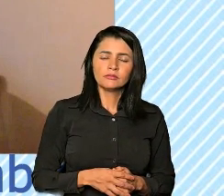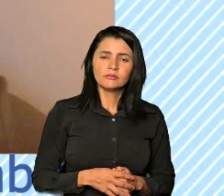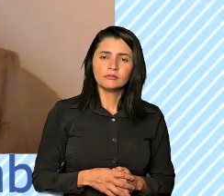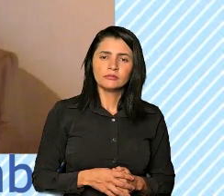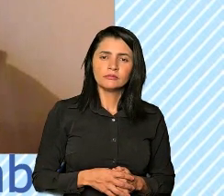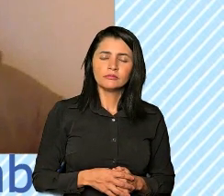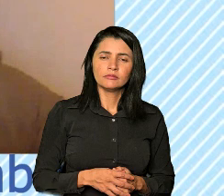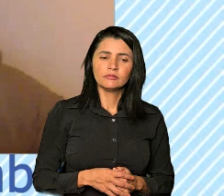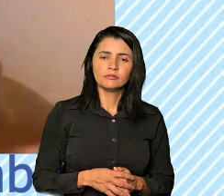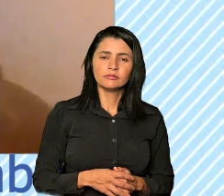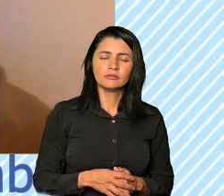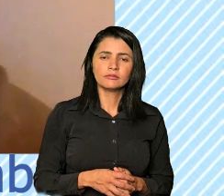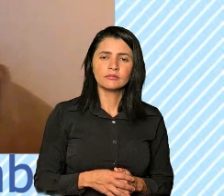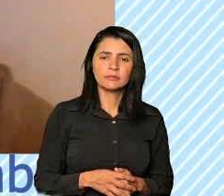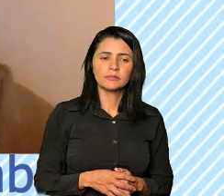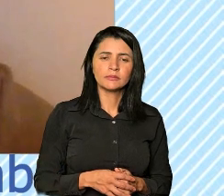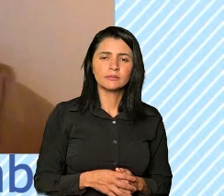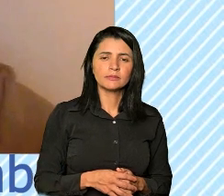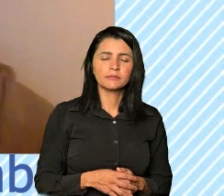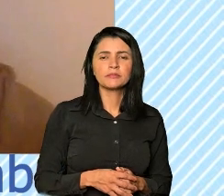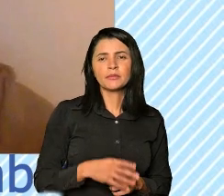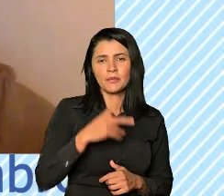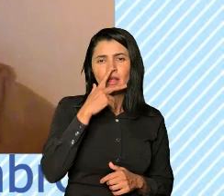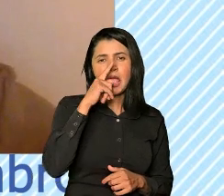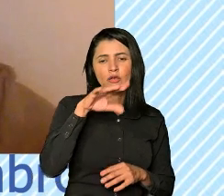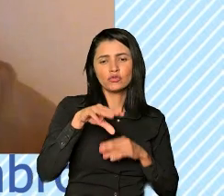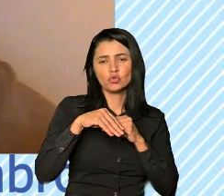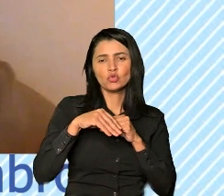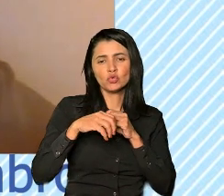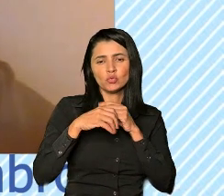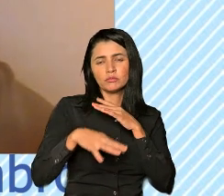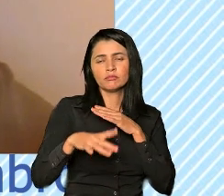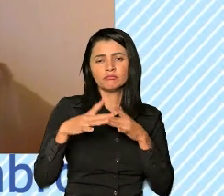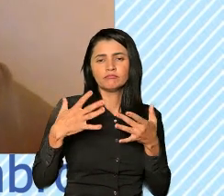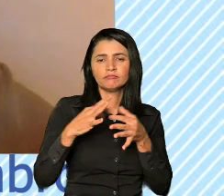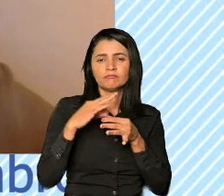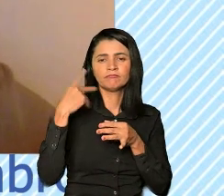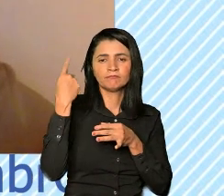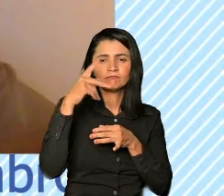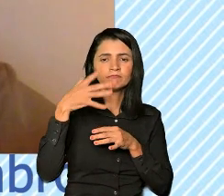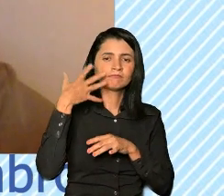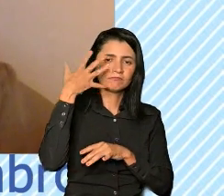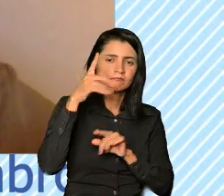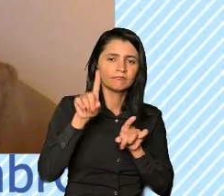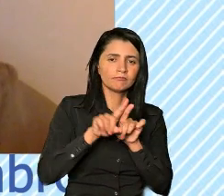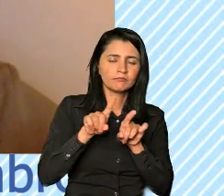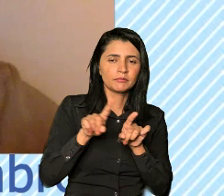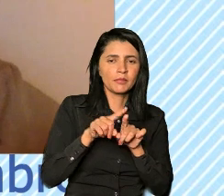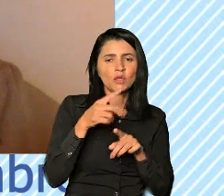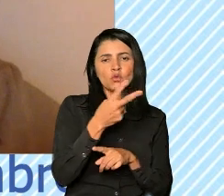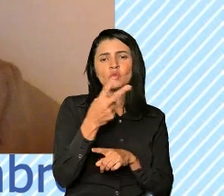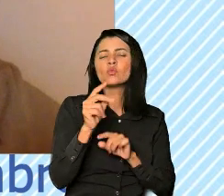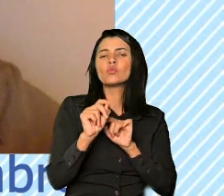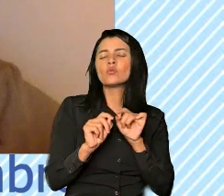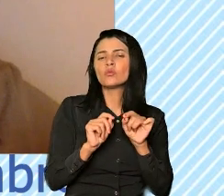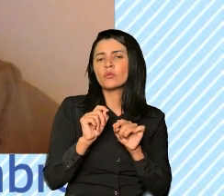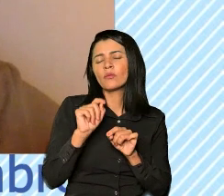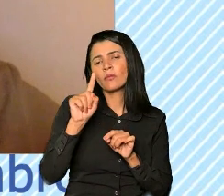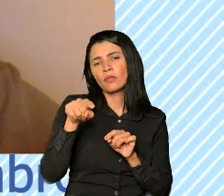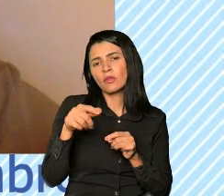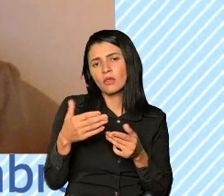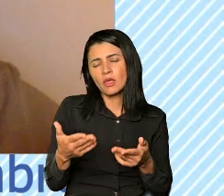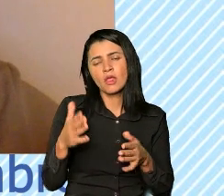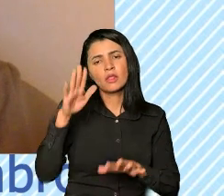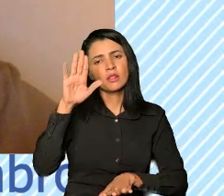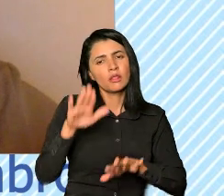Nina, quer falar? Acho que um comentário que une essa fala do Ricardo e também a fala da Anitta é